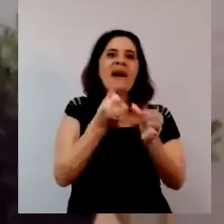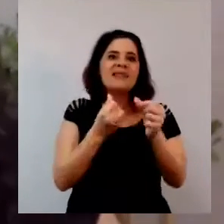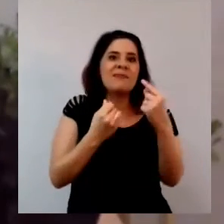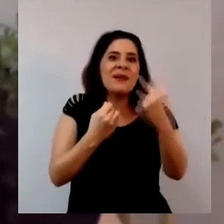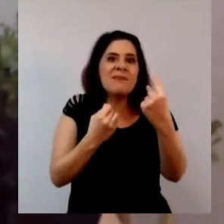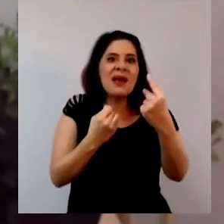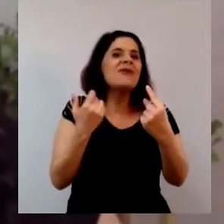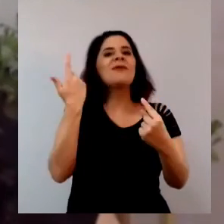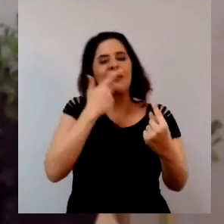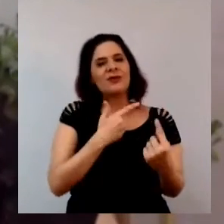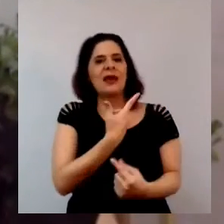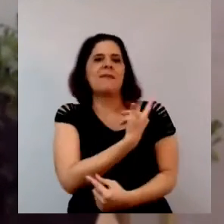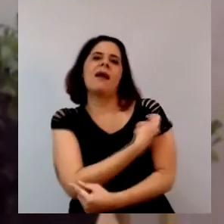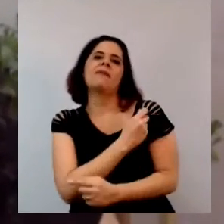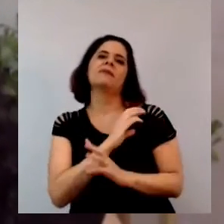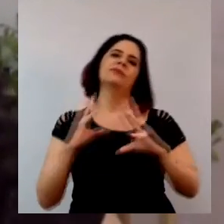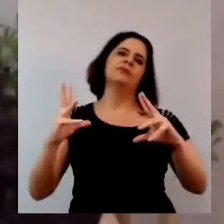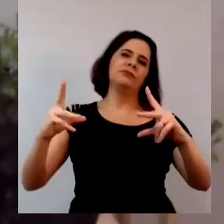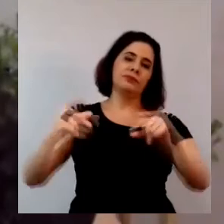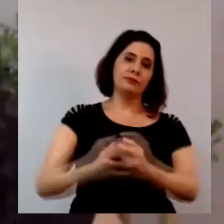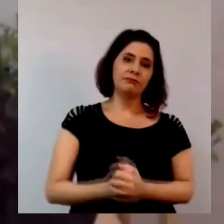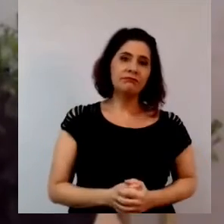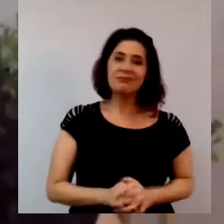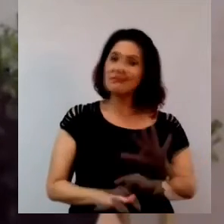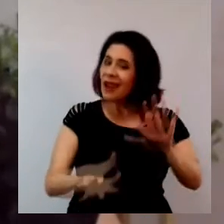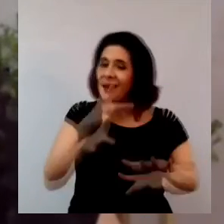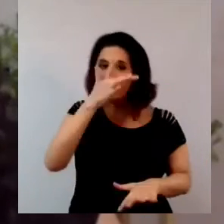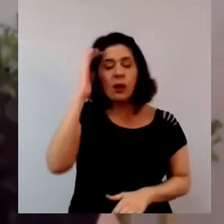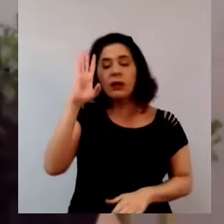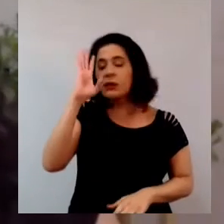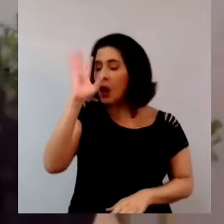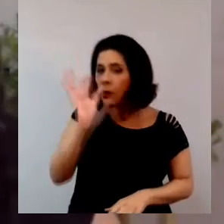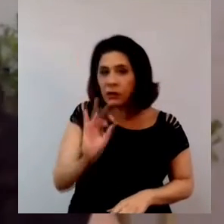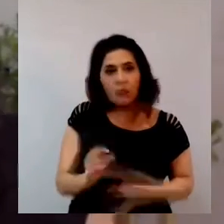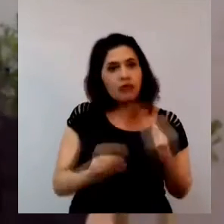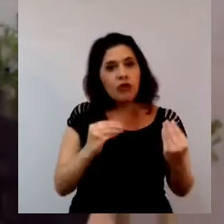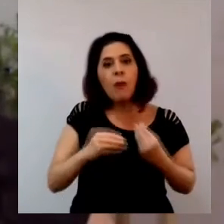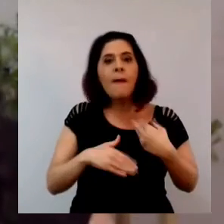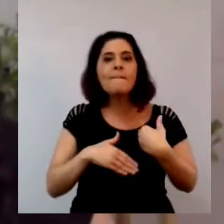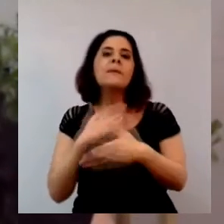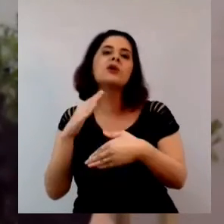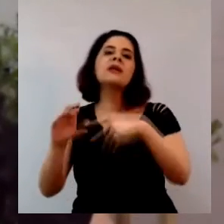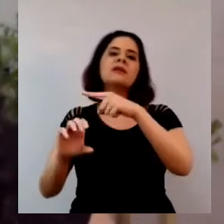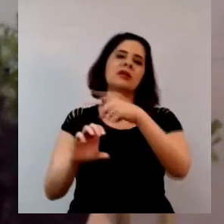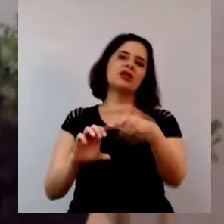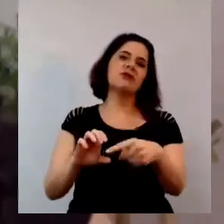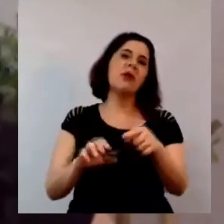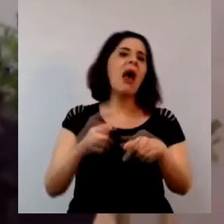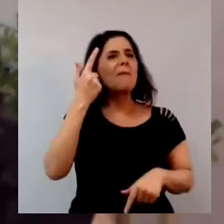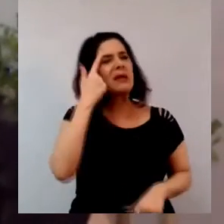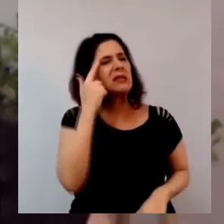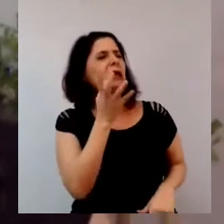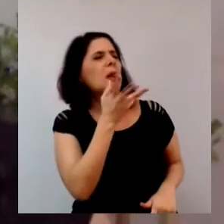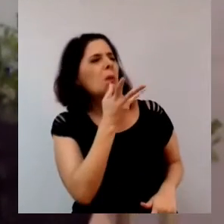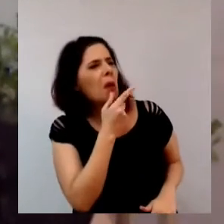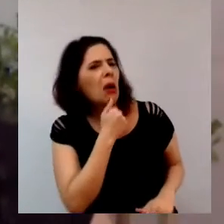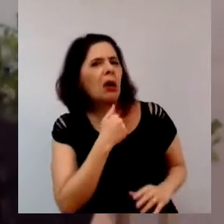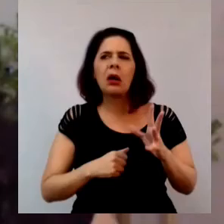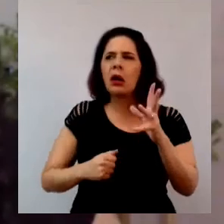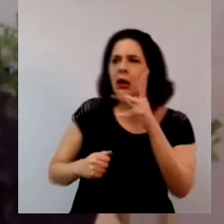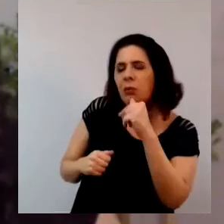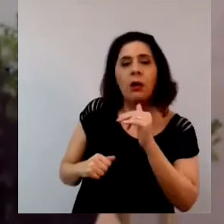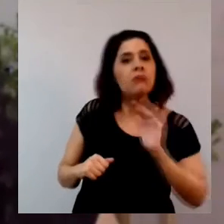compreenderem o processo científico, as pessoas acham que demoram muito, mas, na realidade, isso é um avanço, assim,